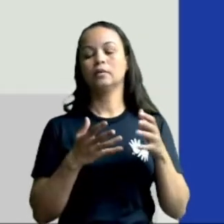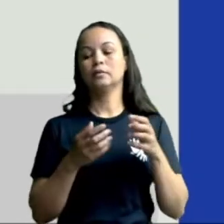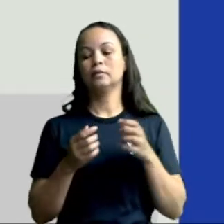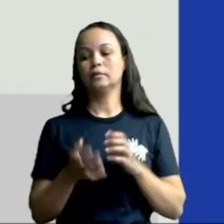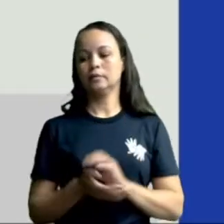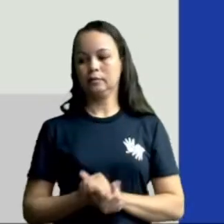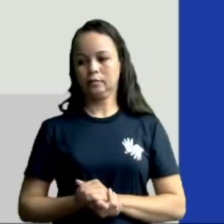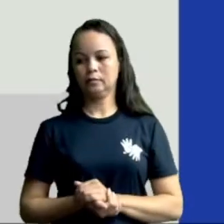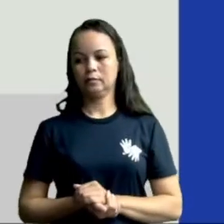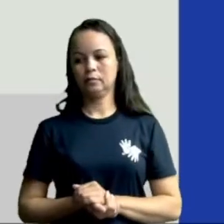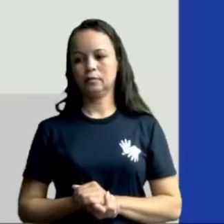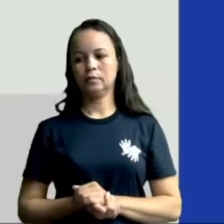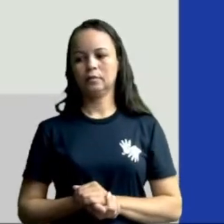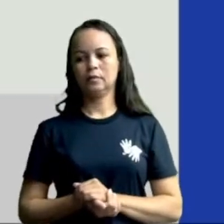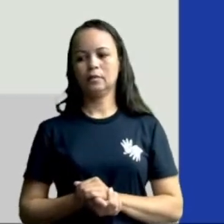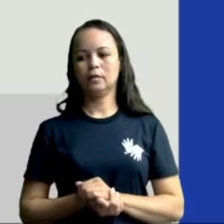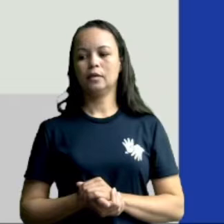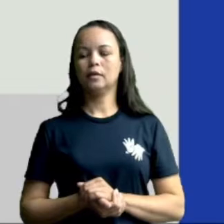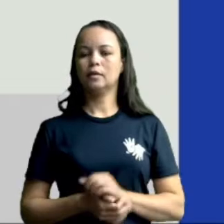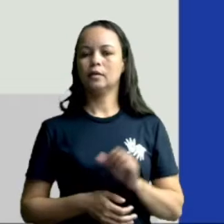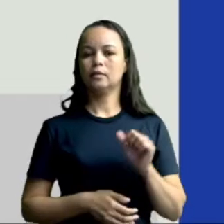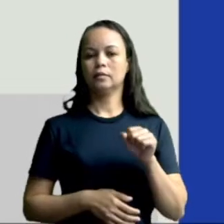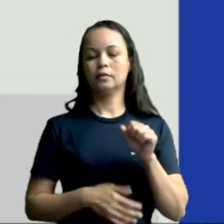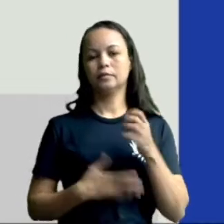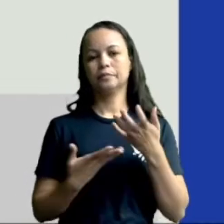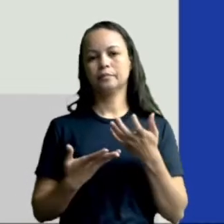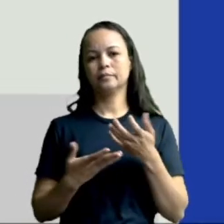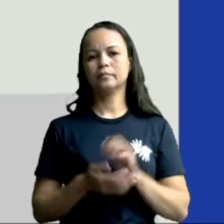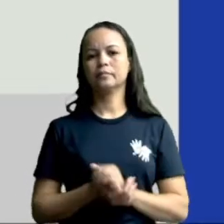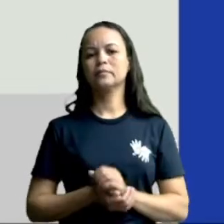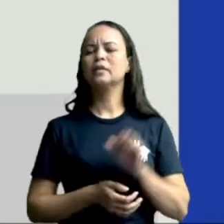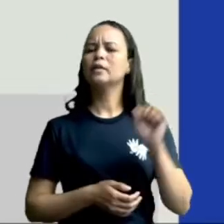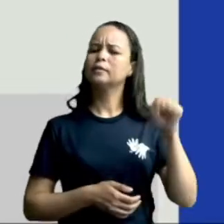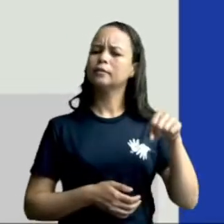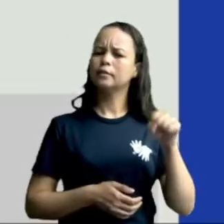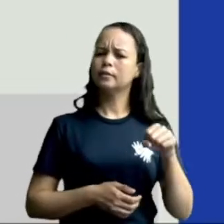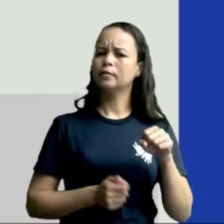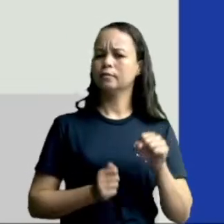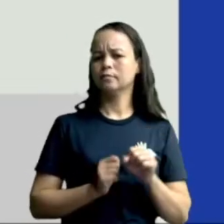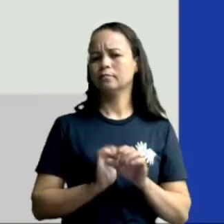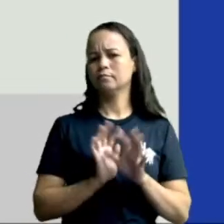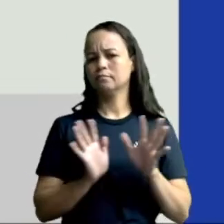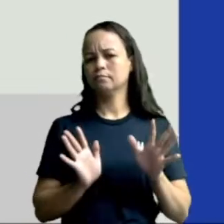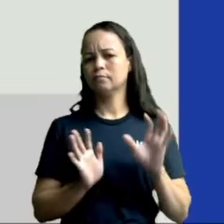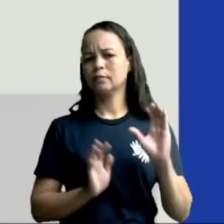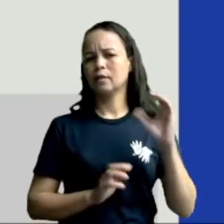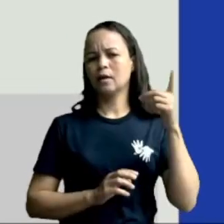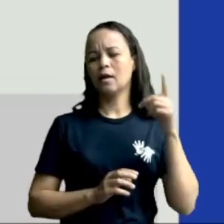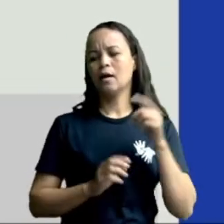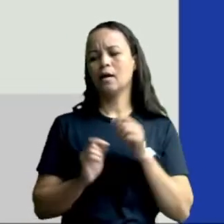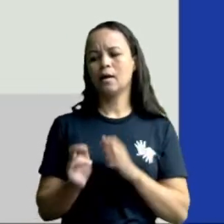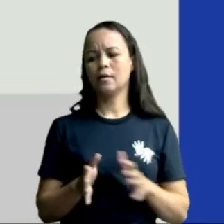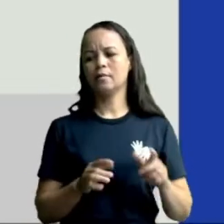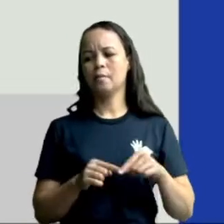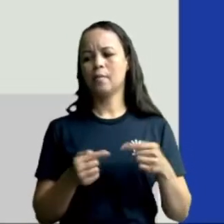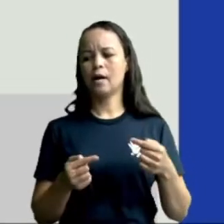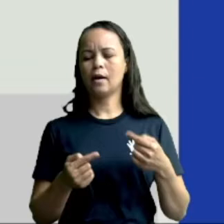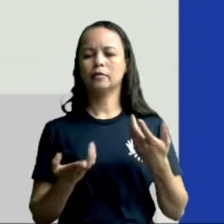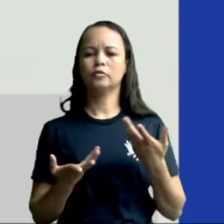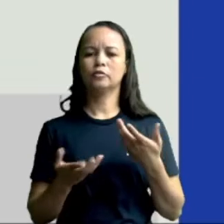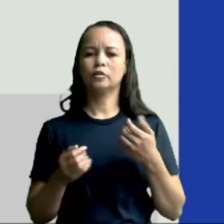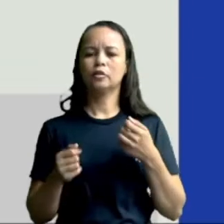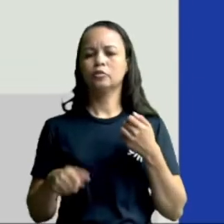mejor llegaríamos um pouco tarde. Ou seja, sim, claro, mas provavelmente chegaremos